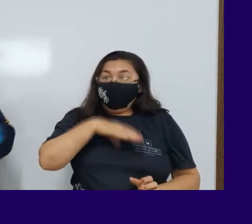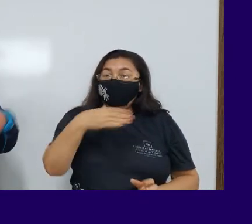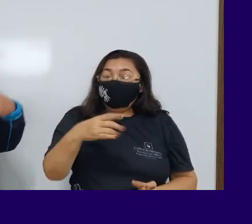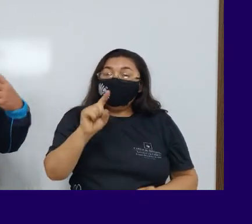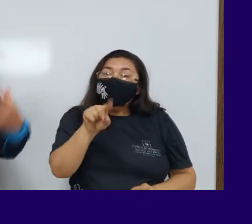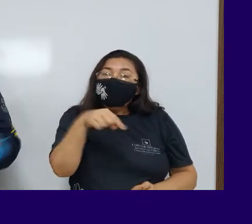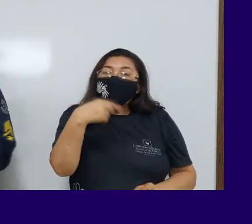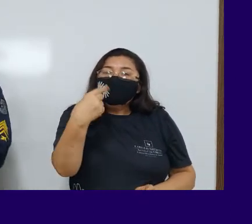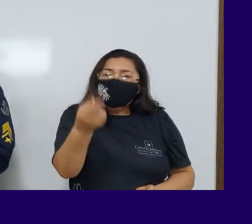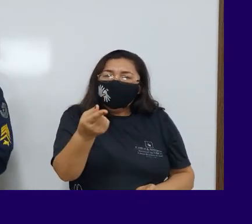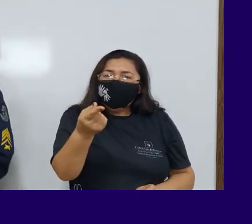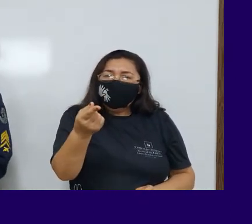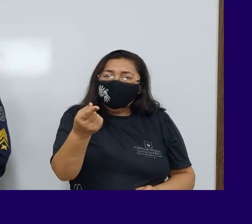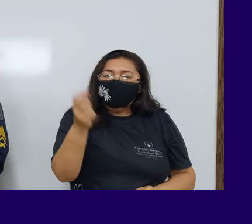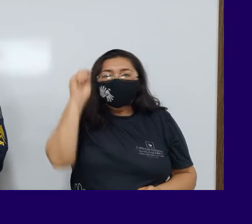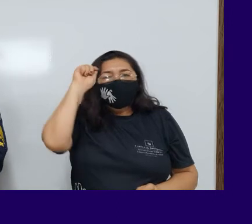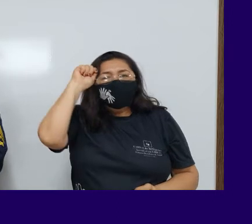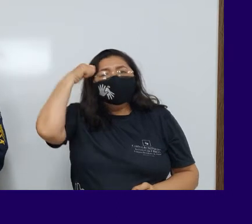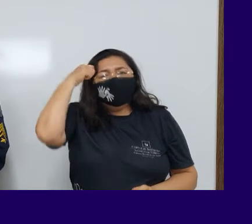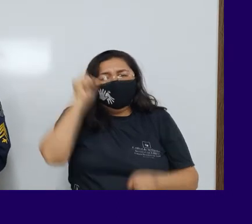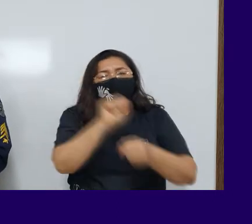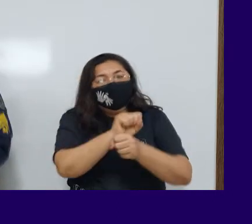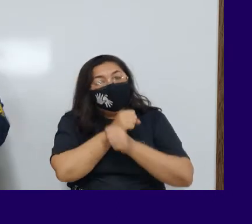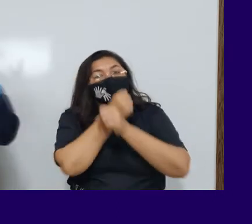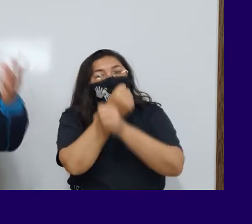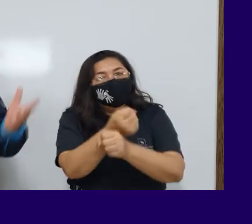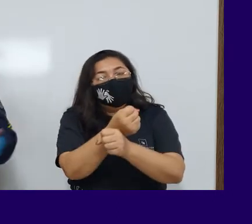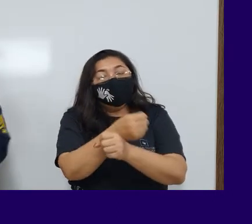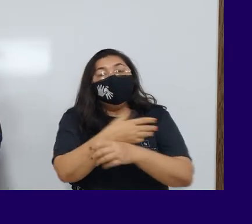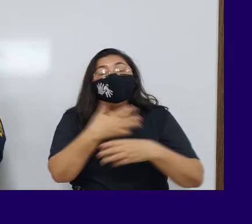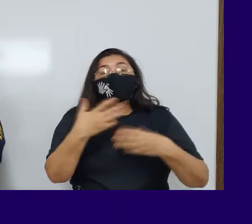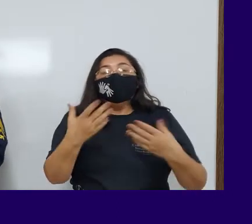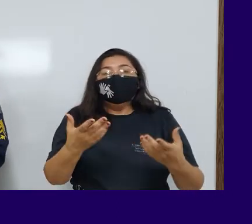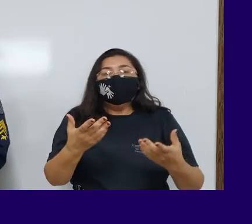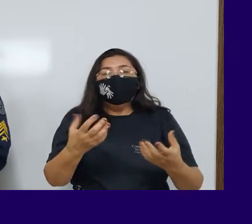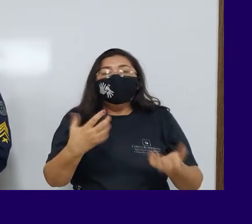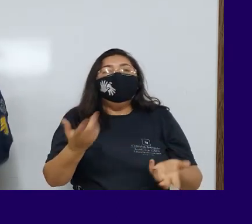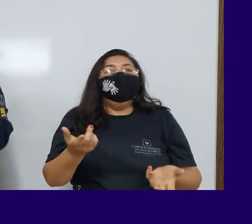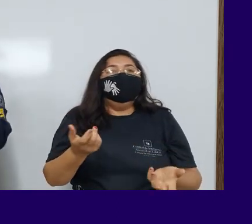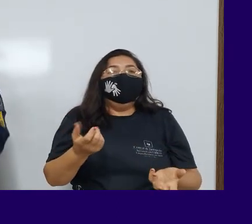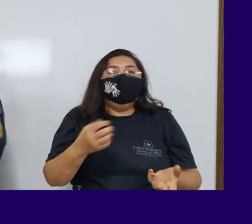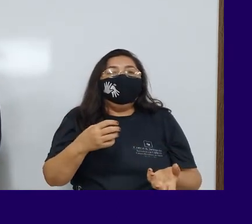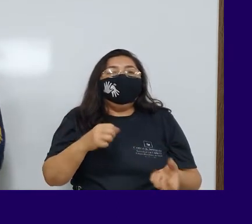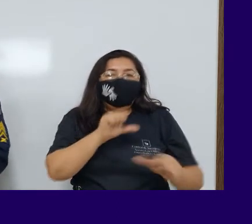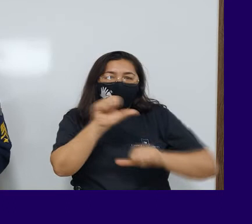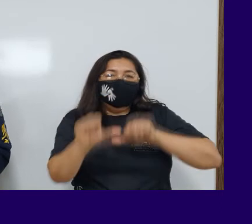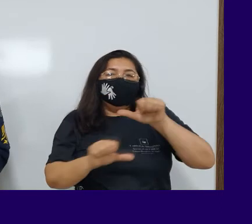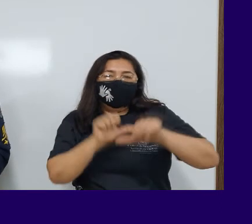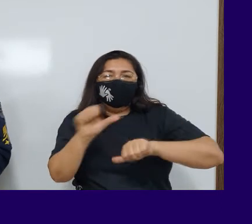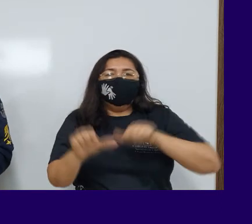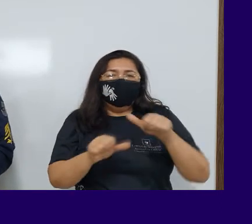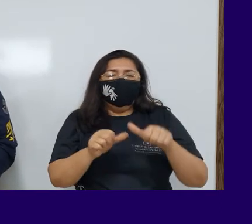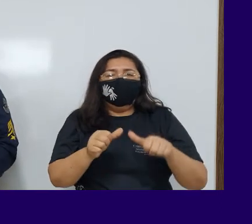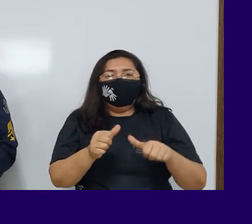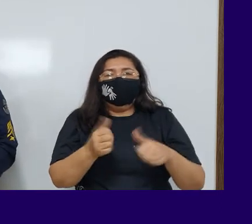Depois chegaram os negros através da escravidão, e assim nós tivemos uma miscigenação no nosso país, um pouquinho de história. Então